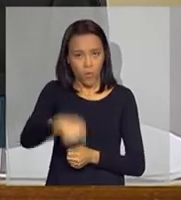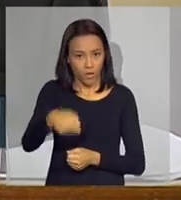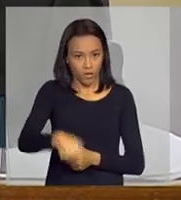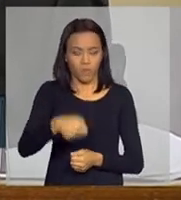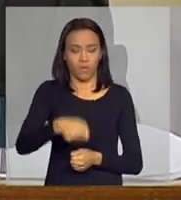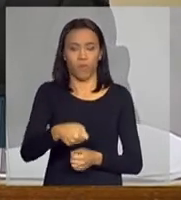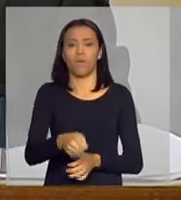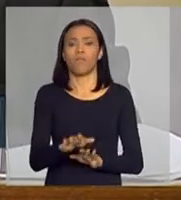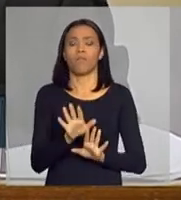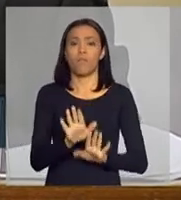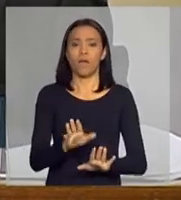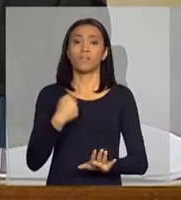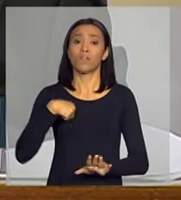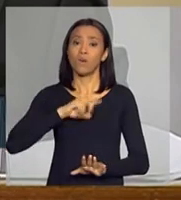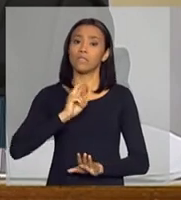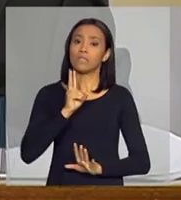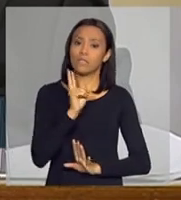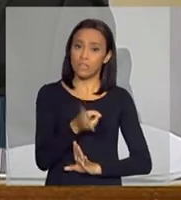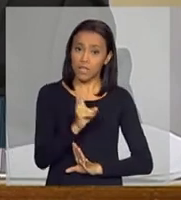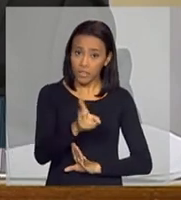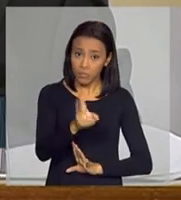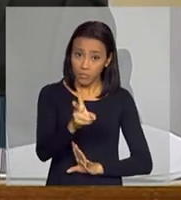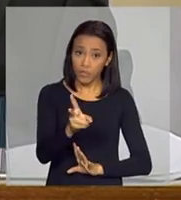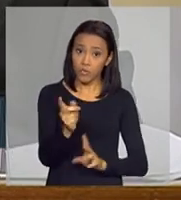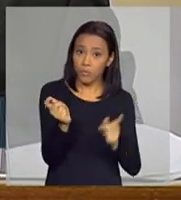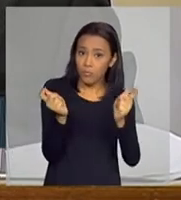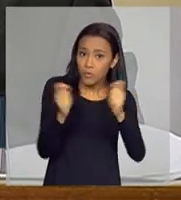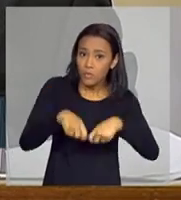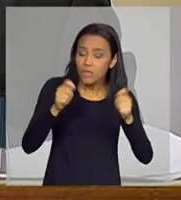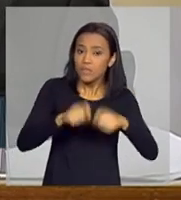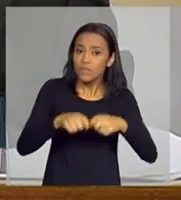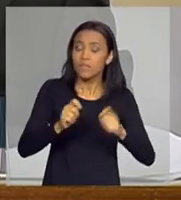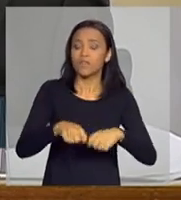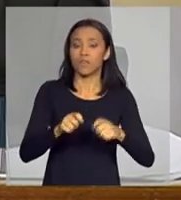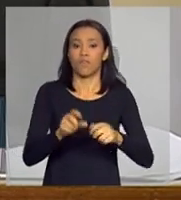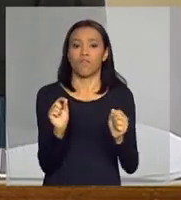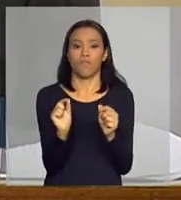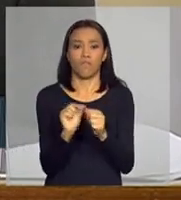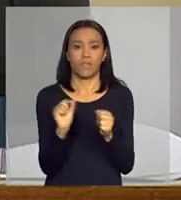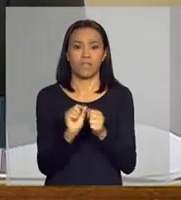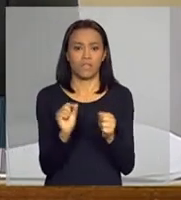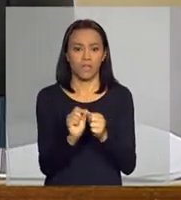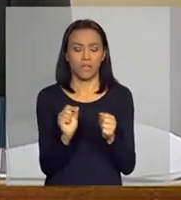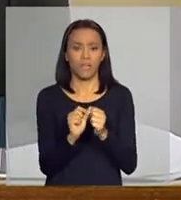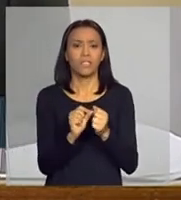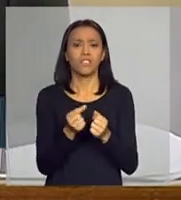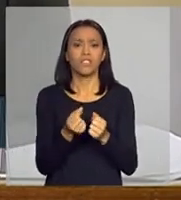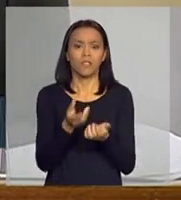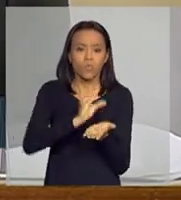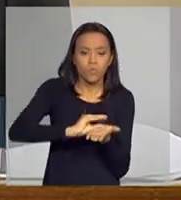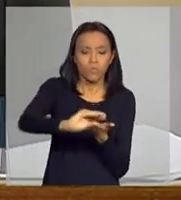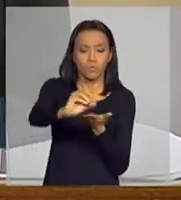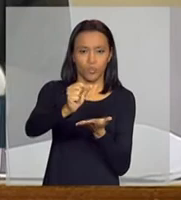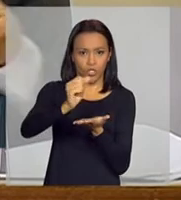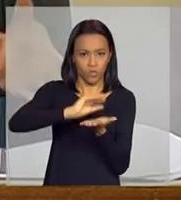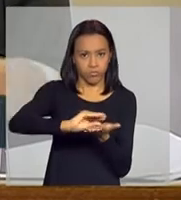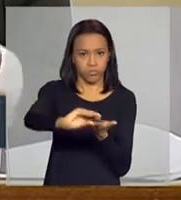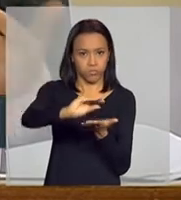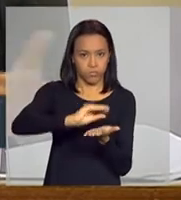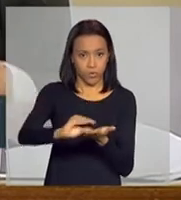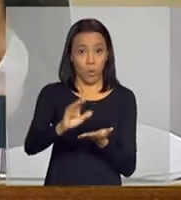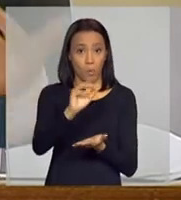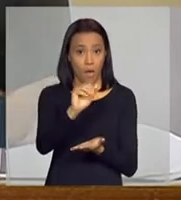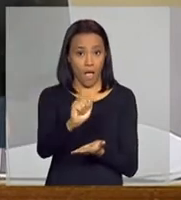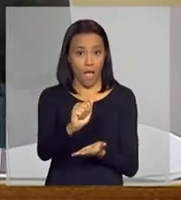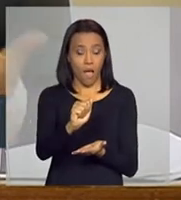nós sempre tivemos a possibilidade de fazer um abatimento dos investimentos mas na maior parte do